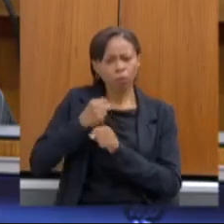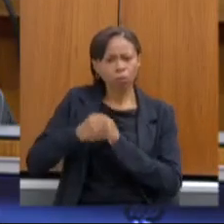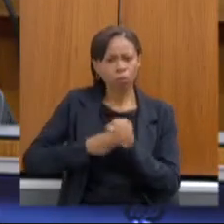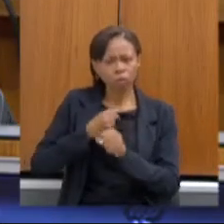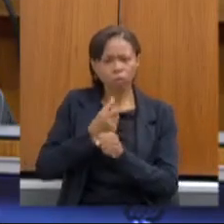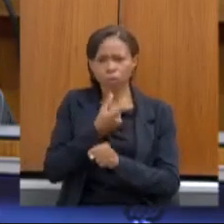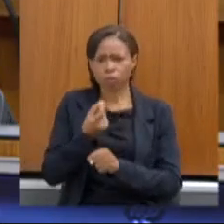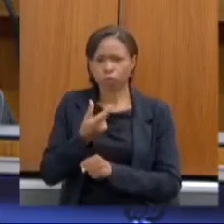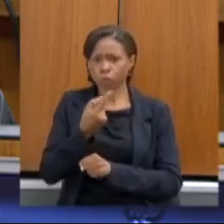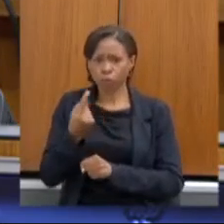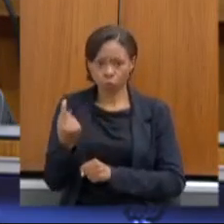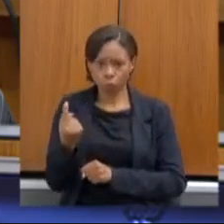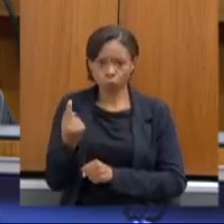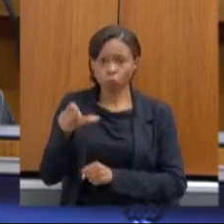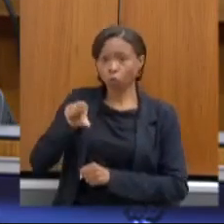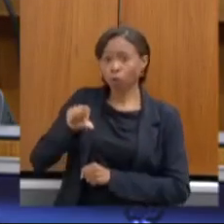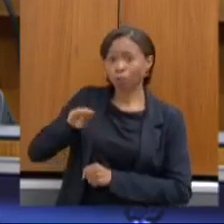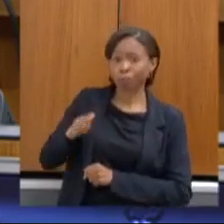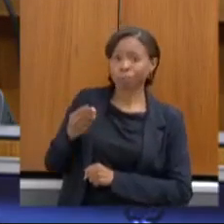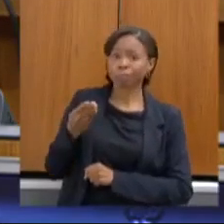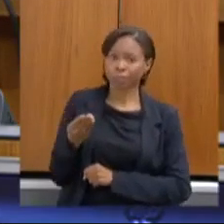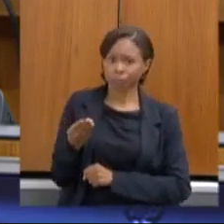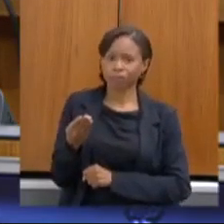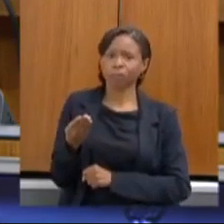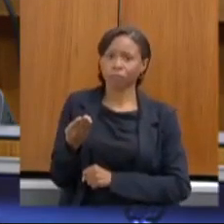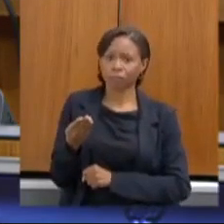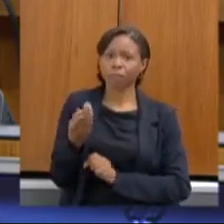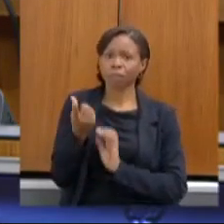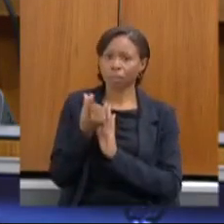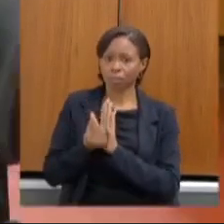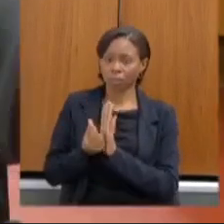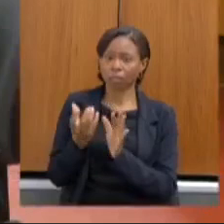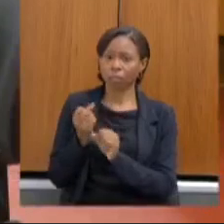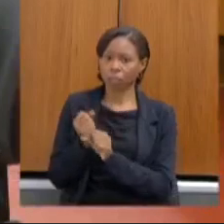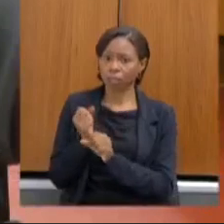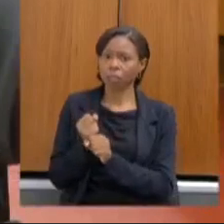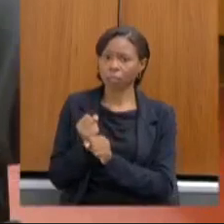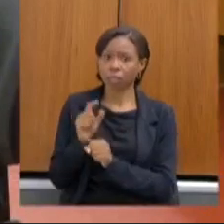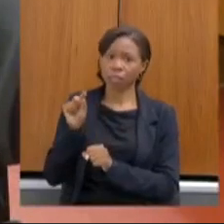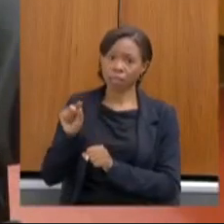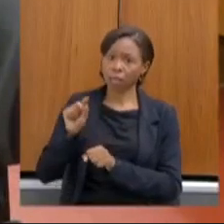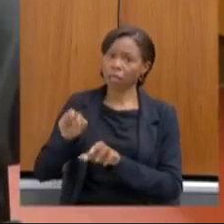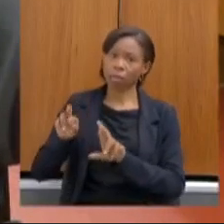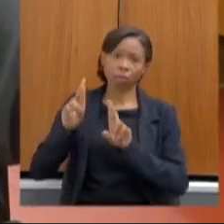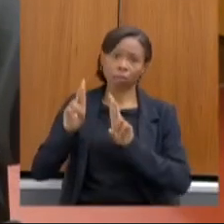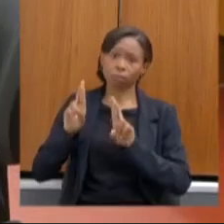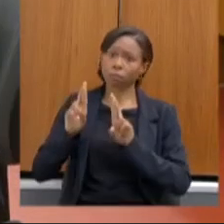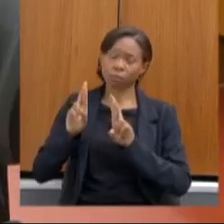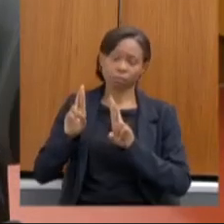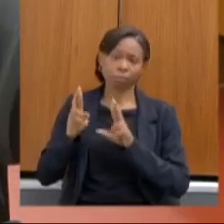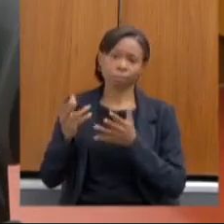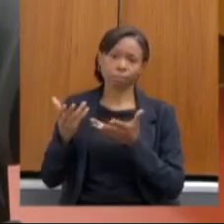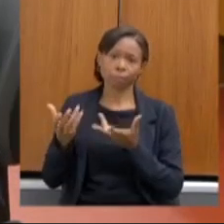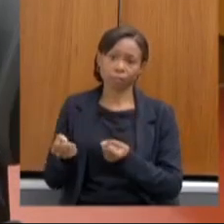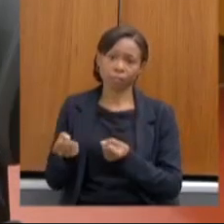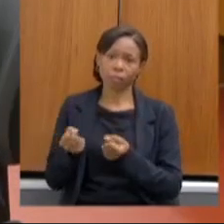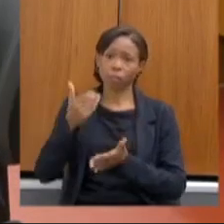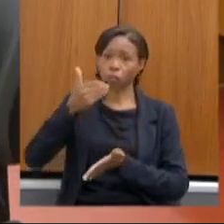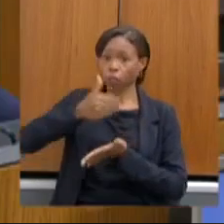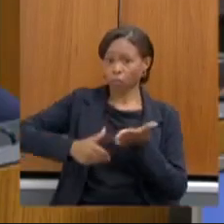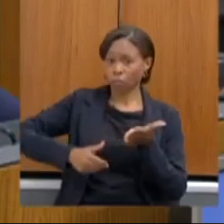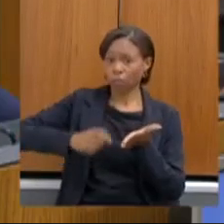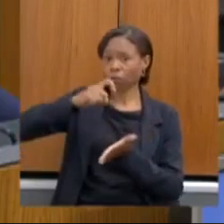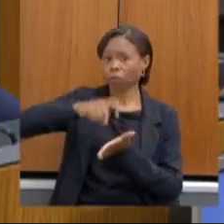bilhões de gestão de receita que ele está é que ele está sumindo que vai dar de isenção